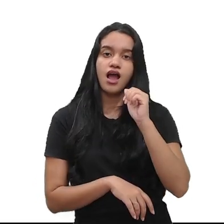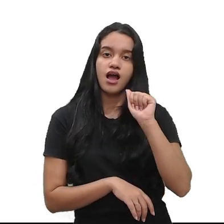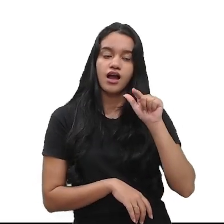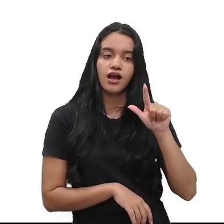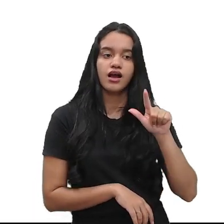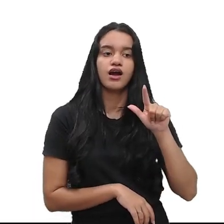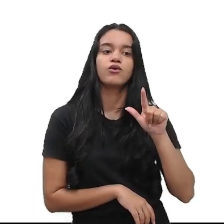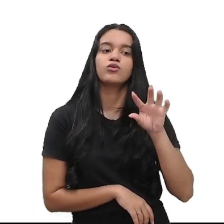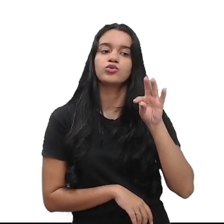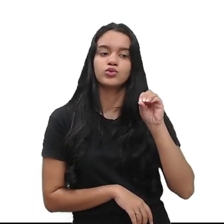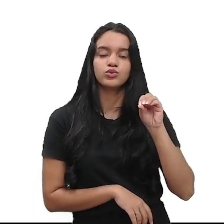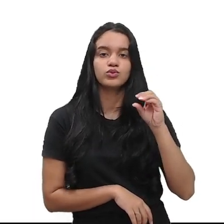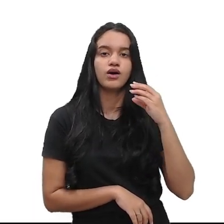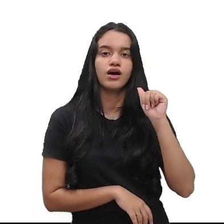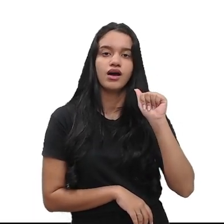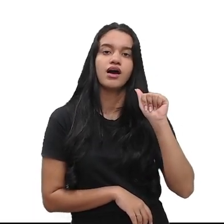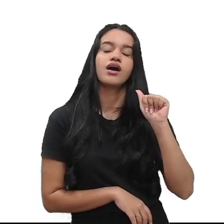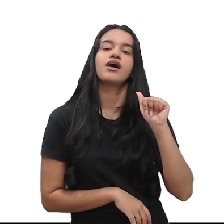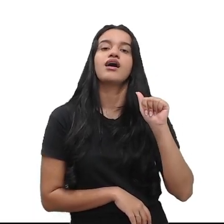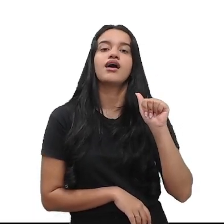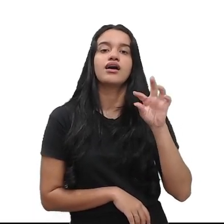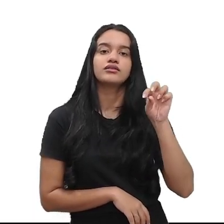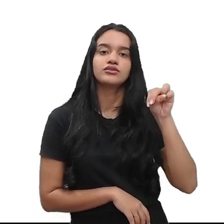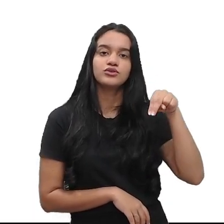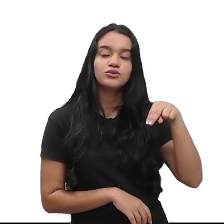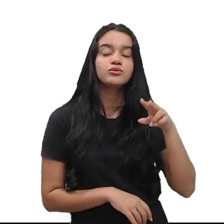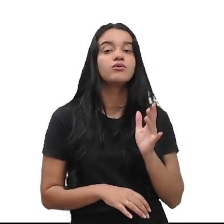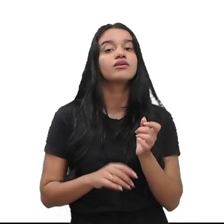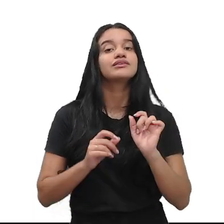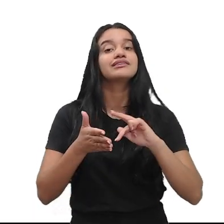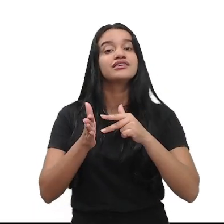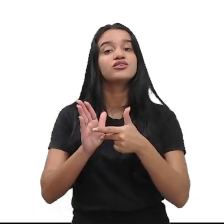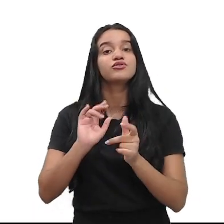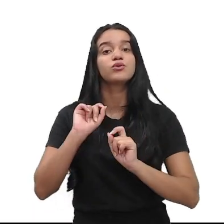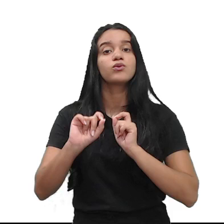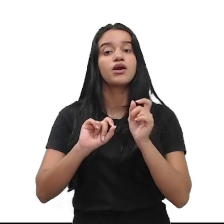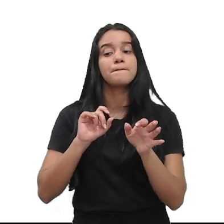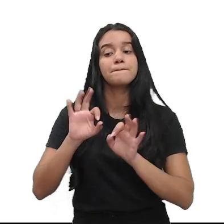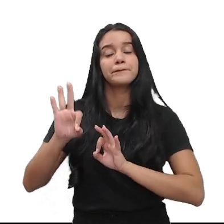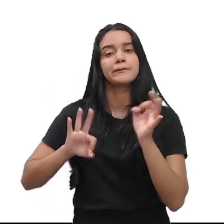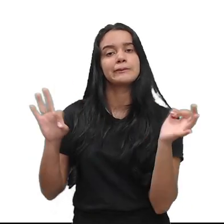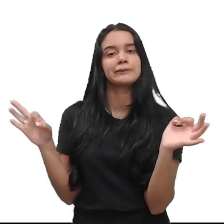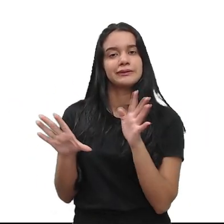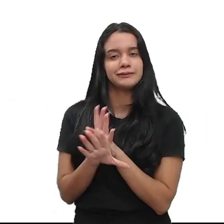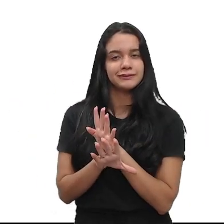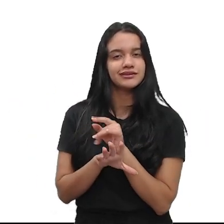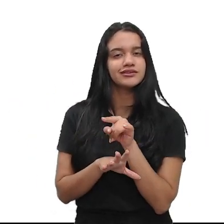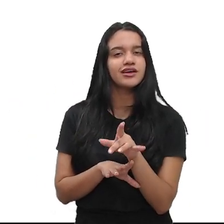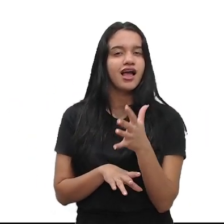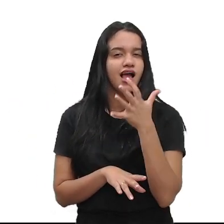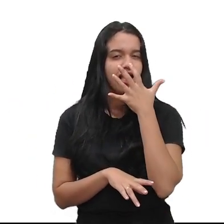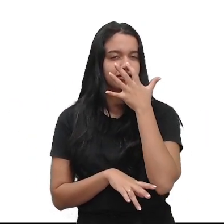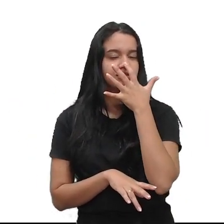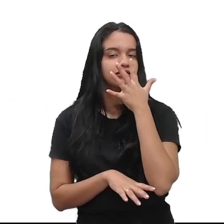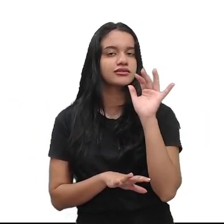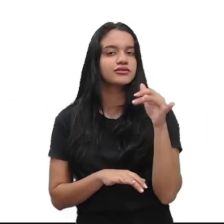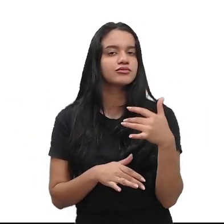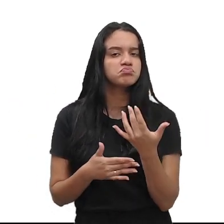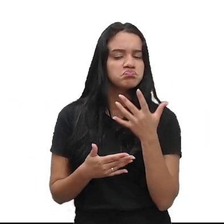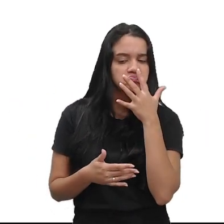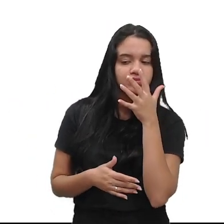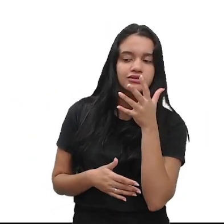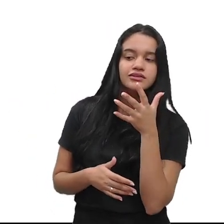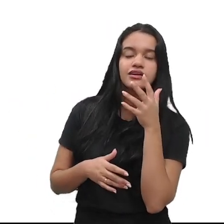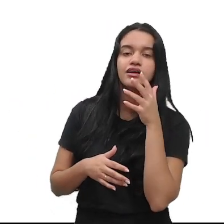é chamada para ação, que é justamente uma frase de efeito que vai atrair o seu público consumidor que está